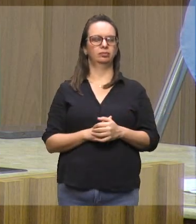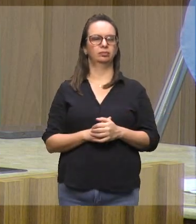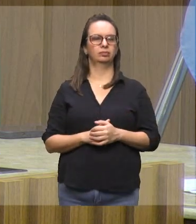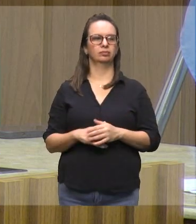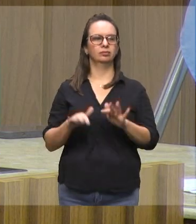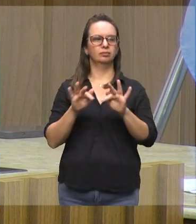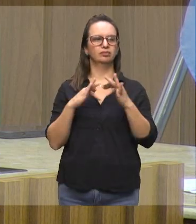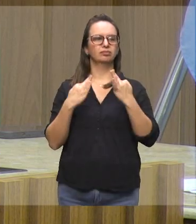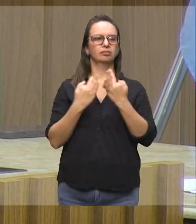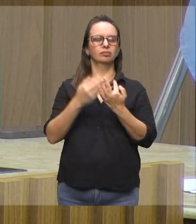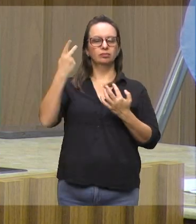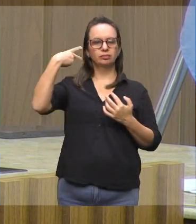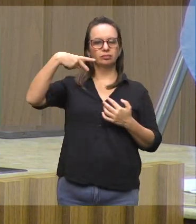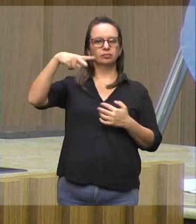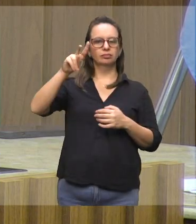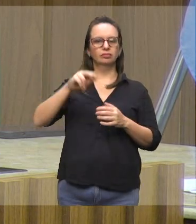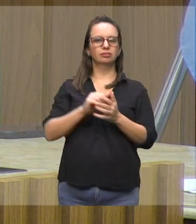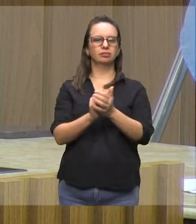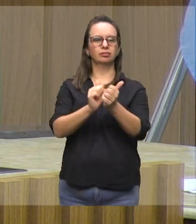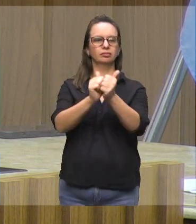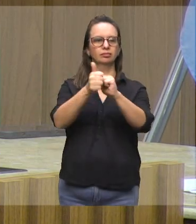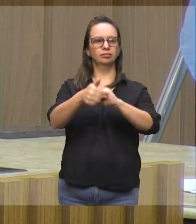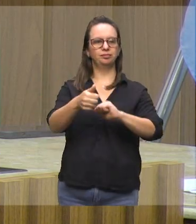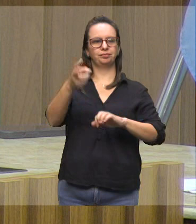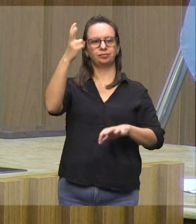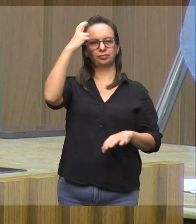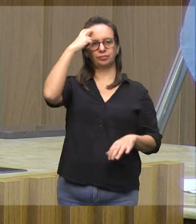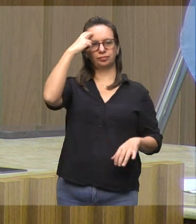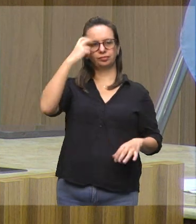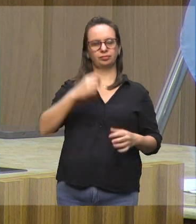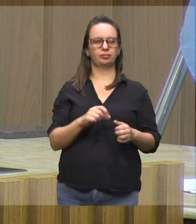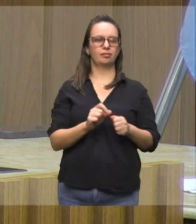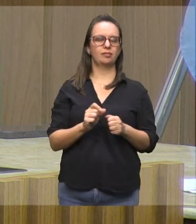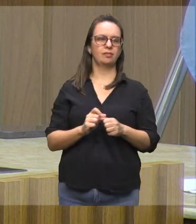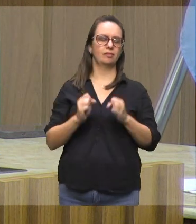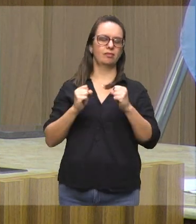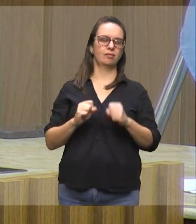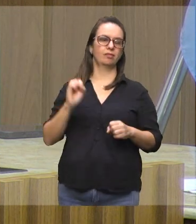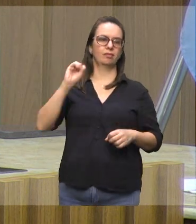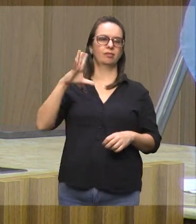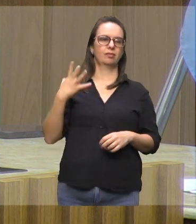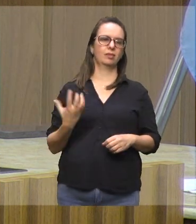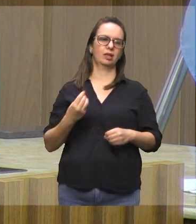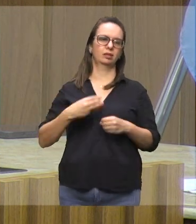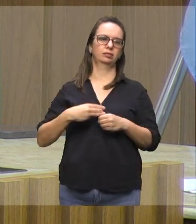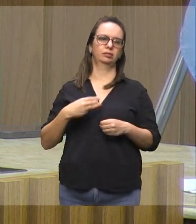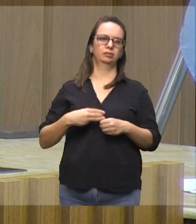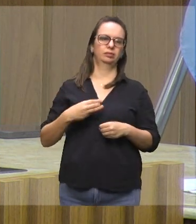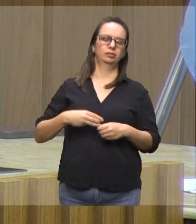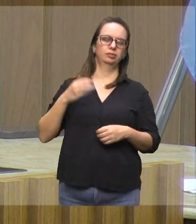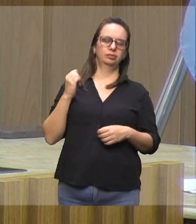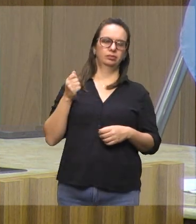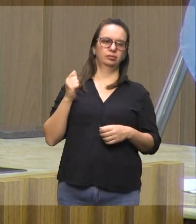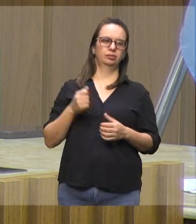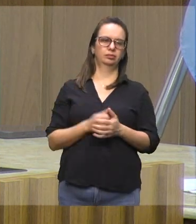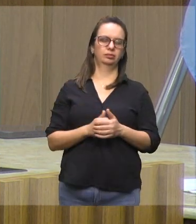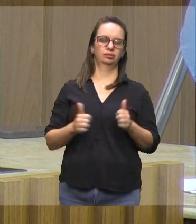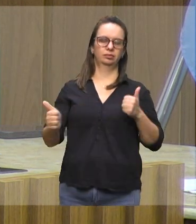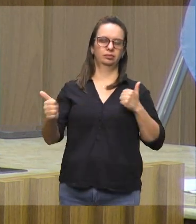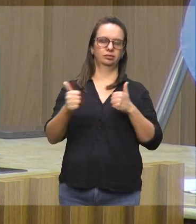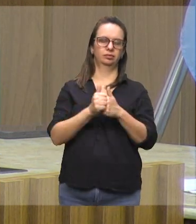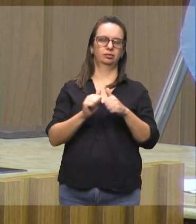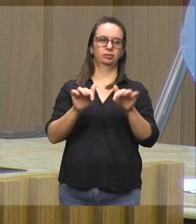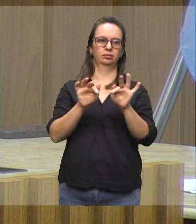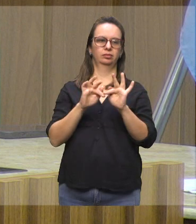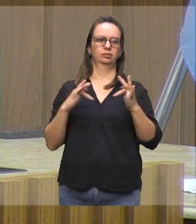através de atividades esportivas, culturais, fazer com que isso possa acontecer no município de Assis, aproximar a família